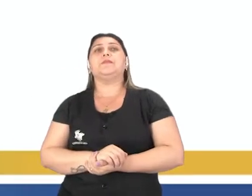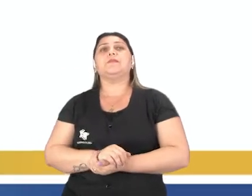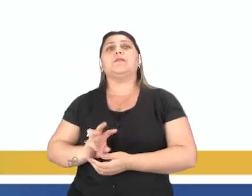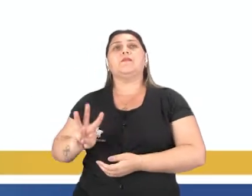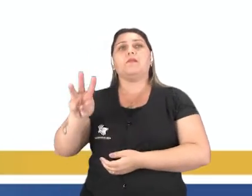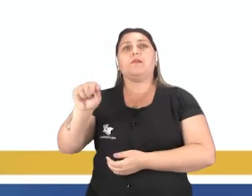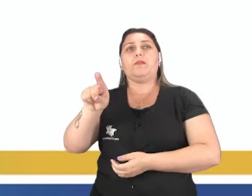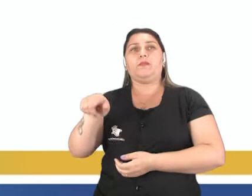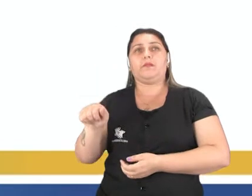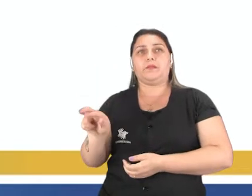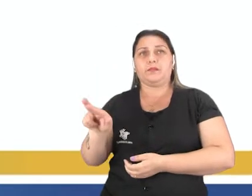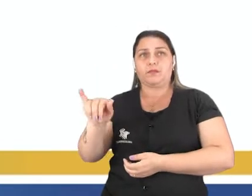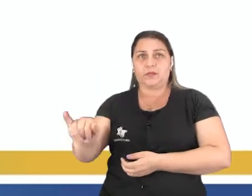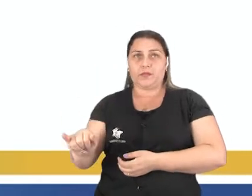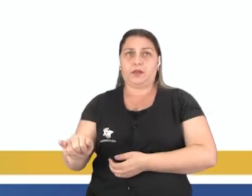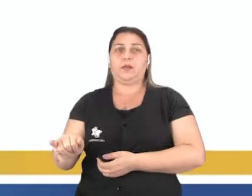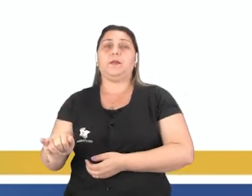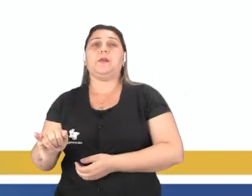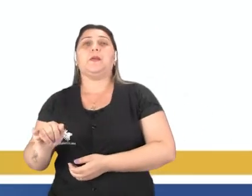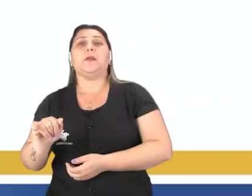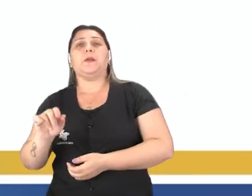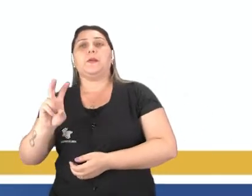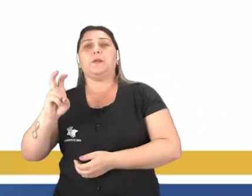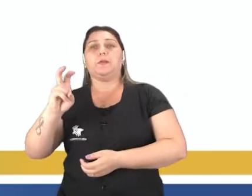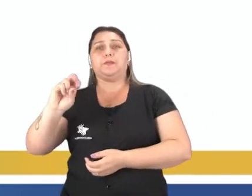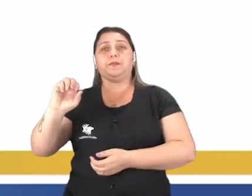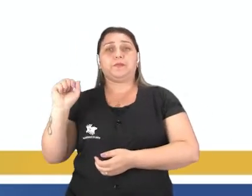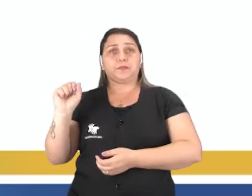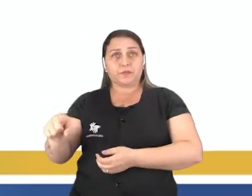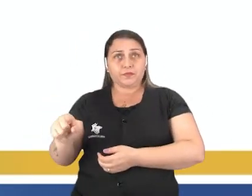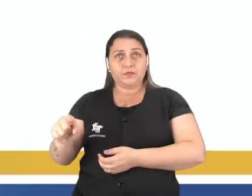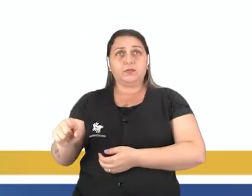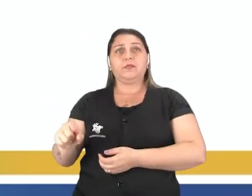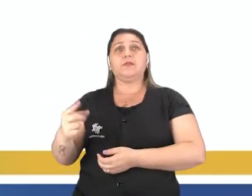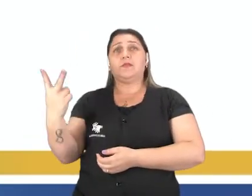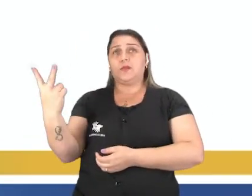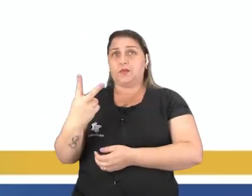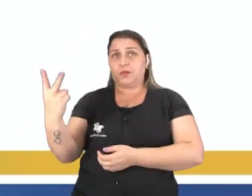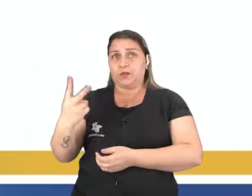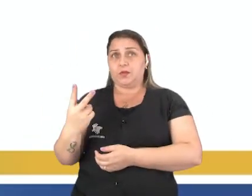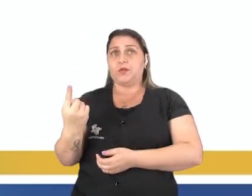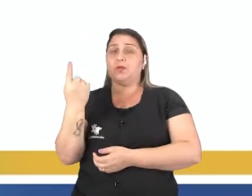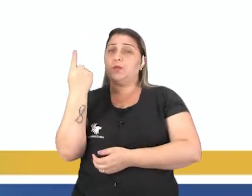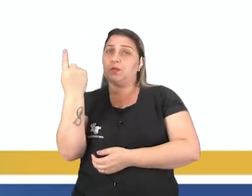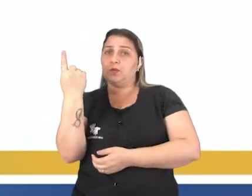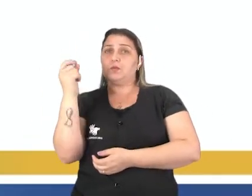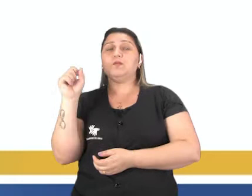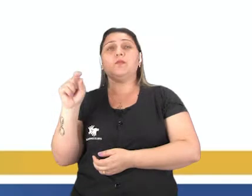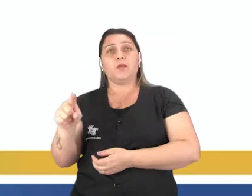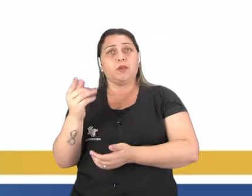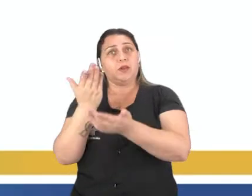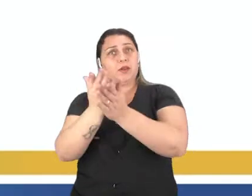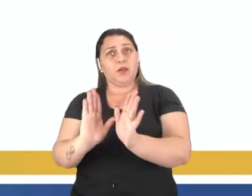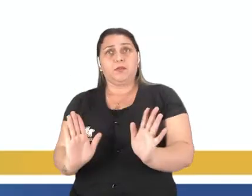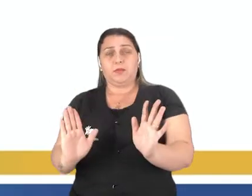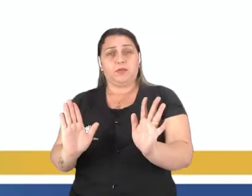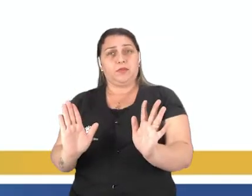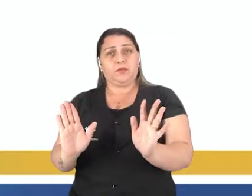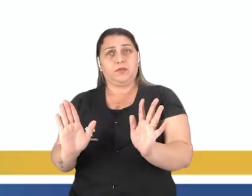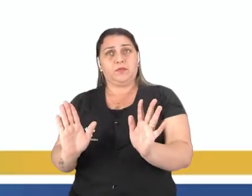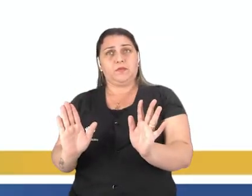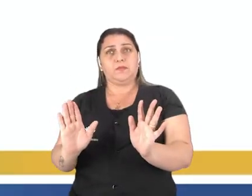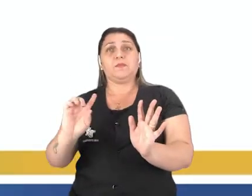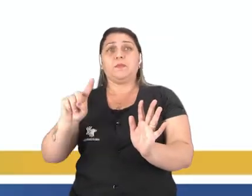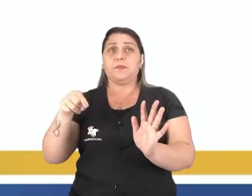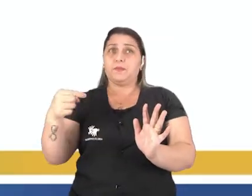gente tem o wazari, que é o meio ponto, né? 2 wazaris valem um ippon e termina o combate.